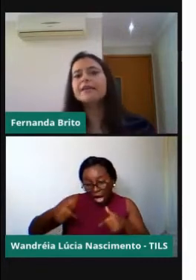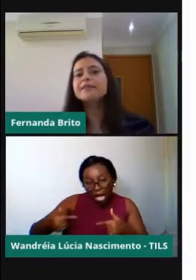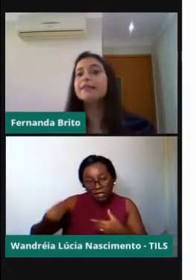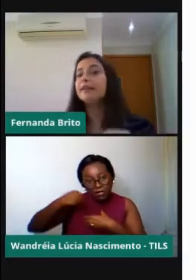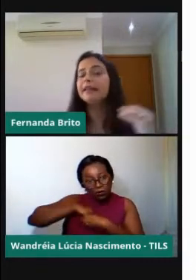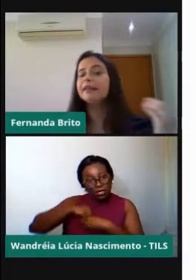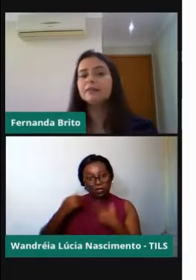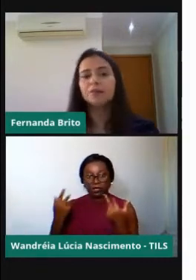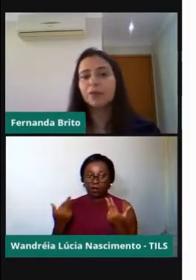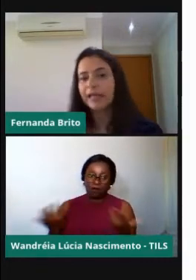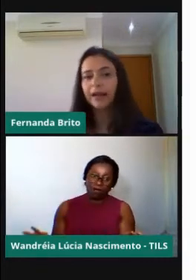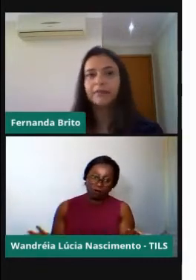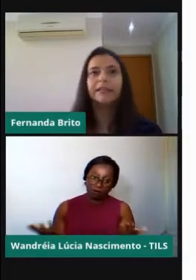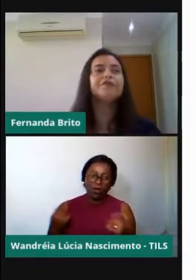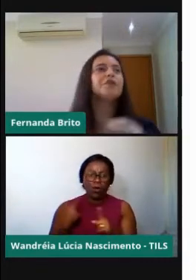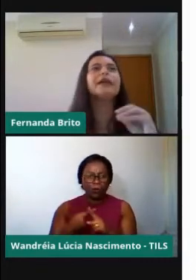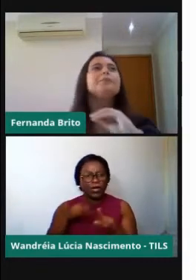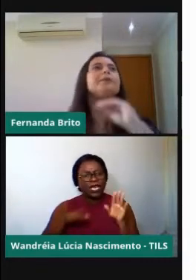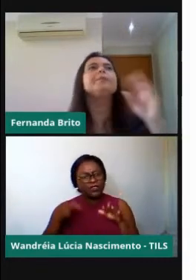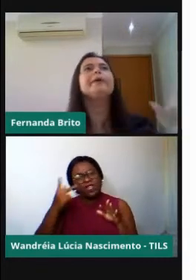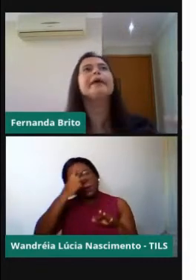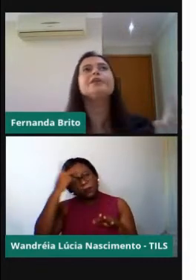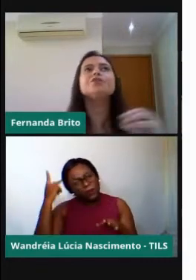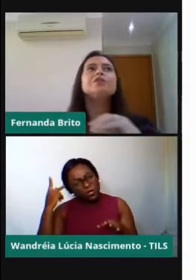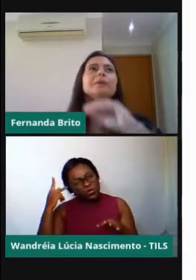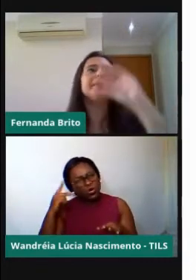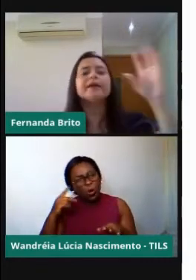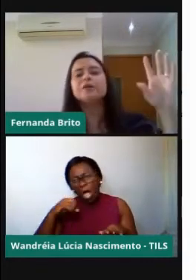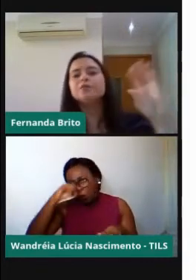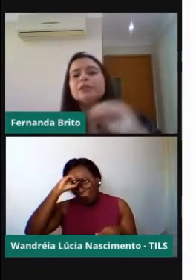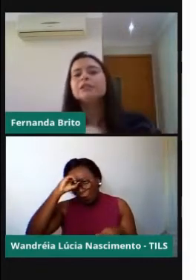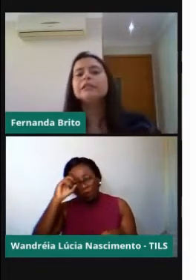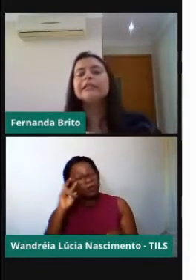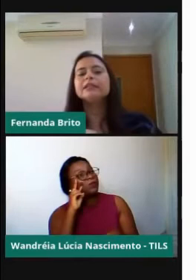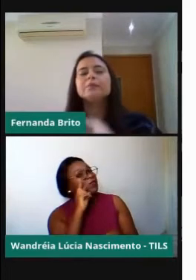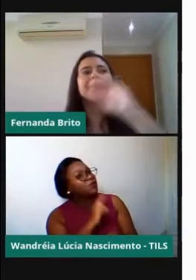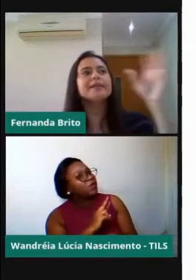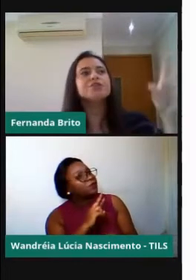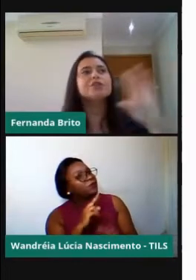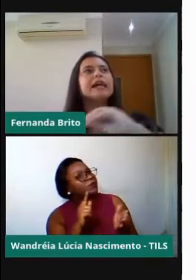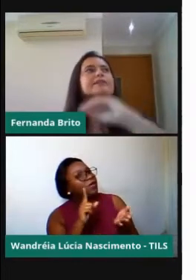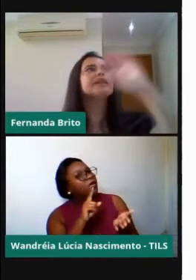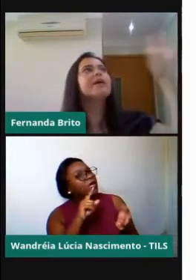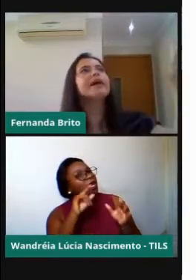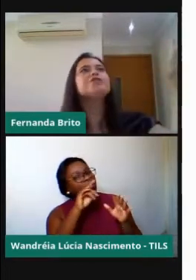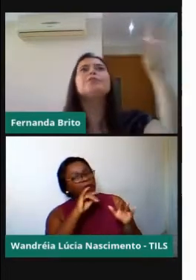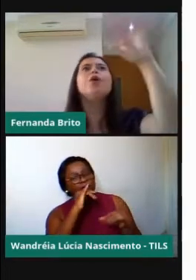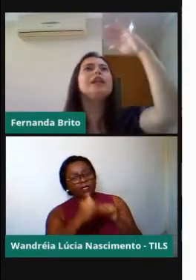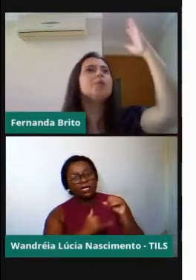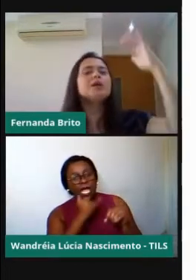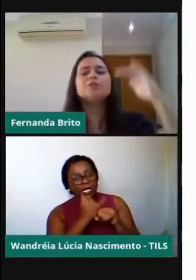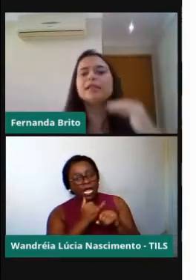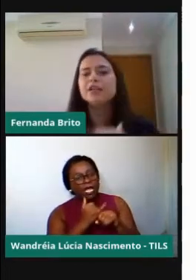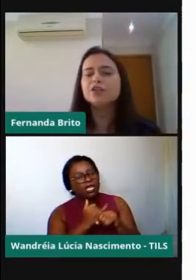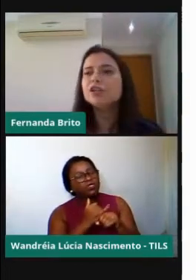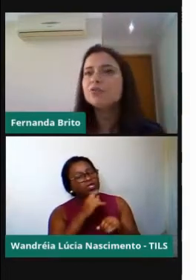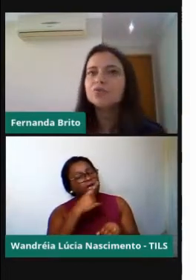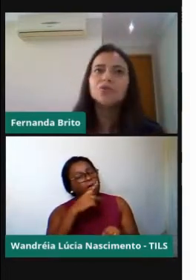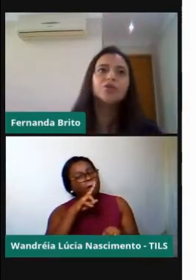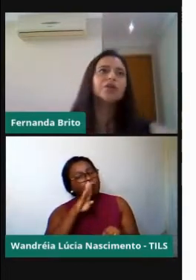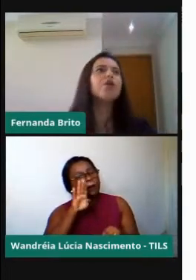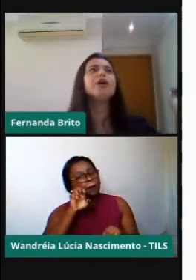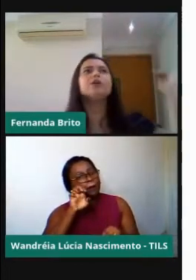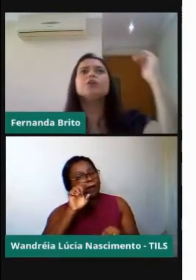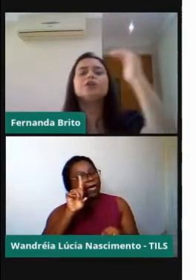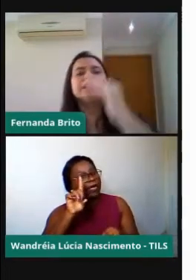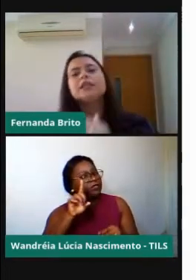pessoas leigas até tentam olhar, né, vão lá no PubMed, pegam numa base de dados e vê lá, olha quantos artigos